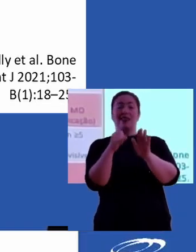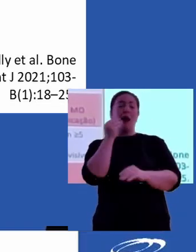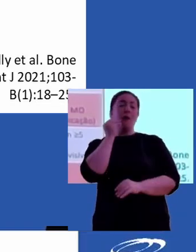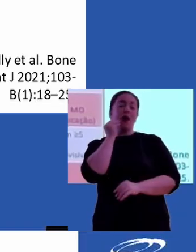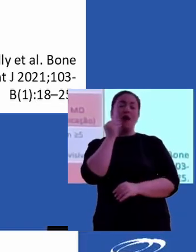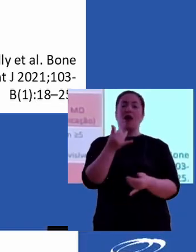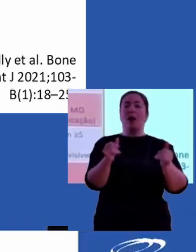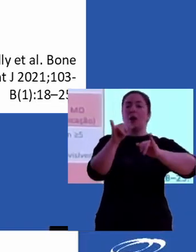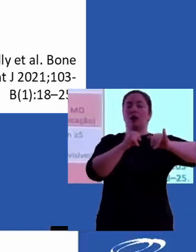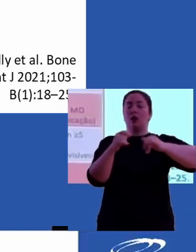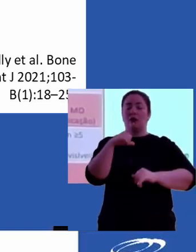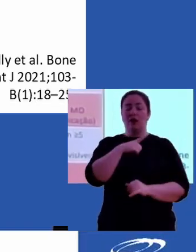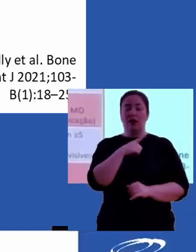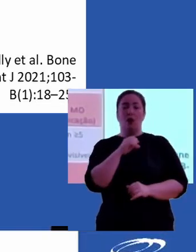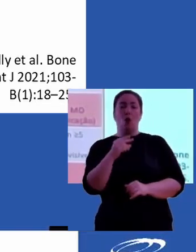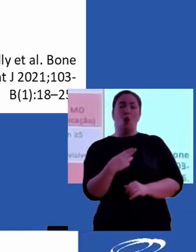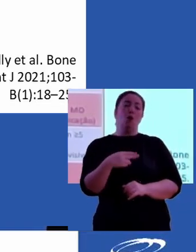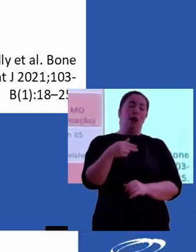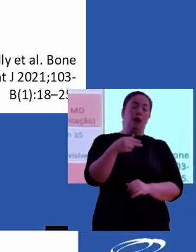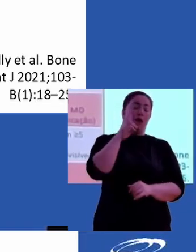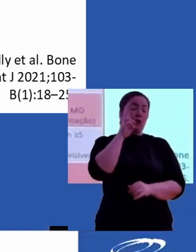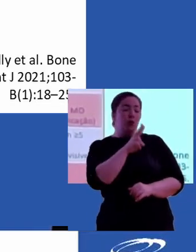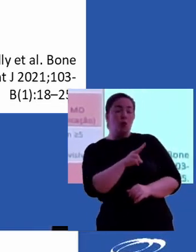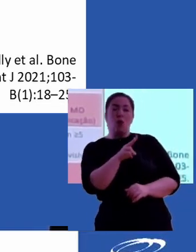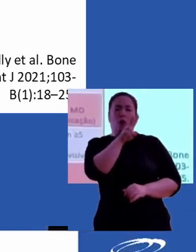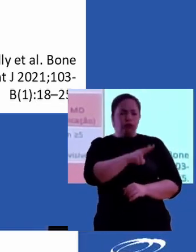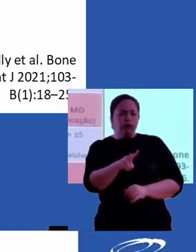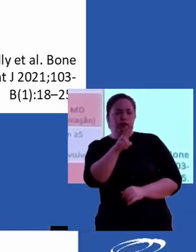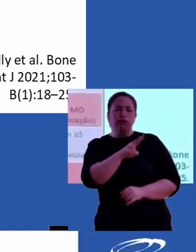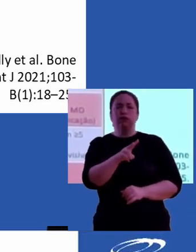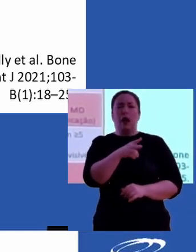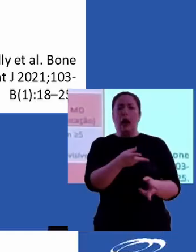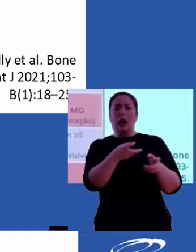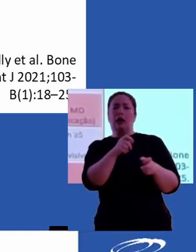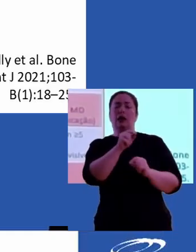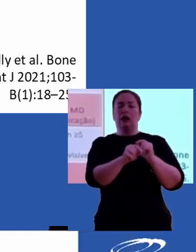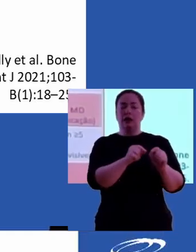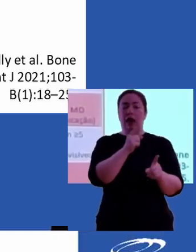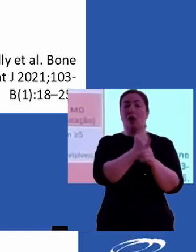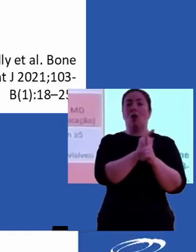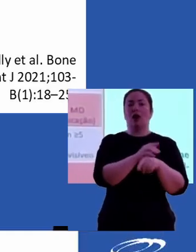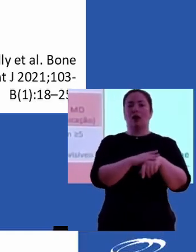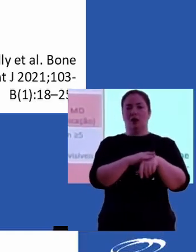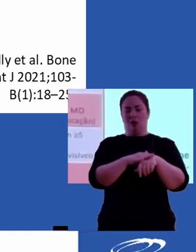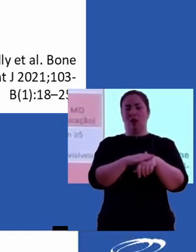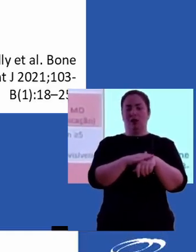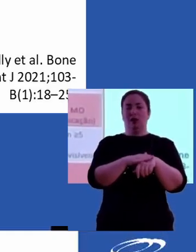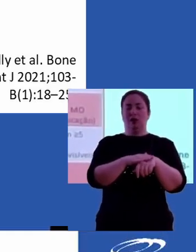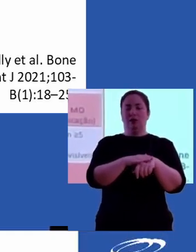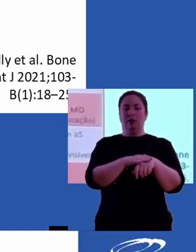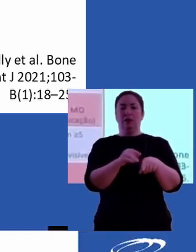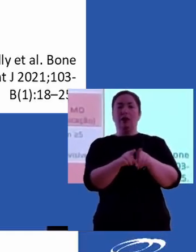são critérios maiores, porém, esse sistema de critério da Sociedade Europeia considera outros critérios também como critérios